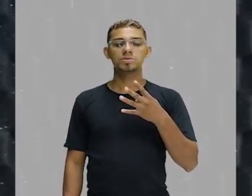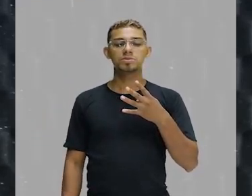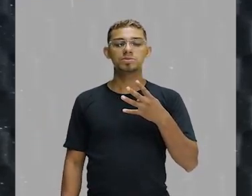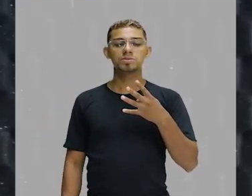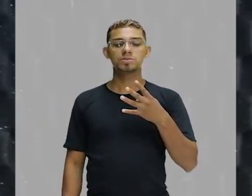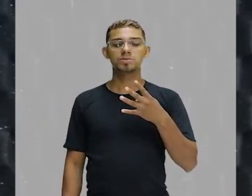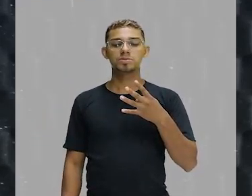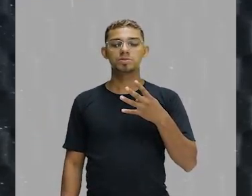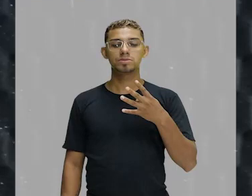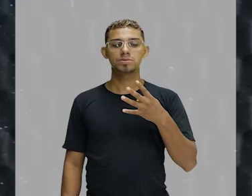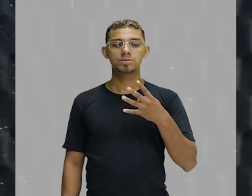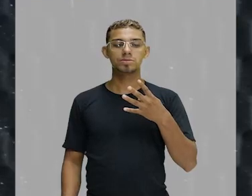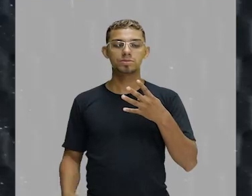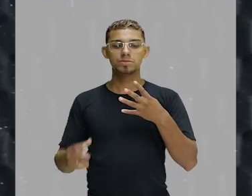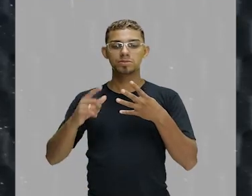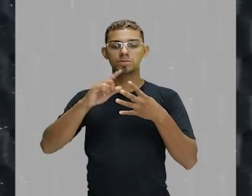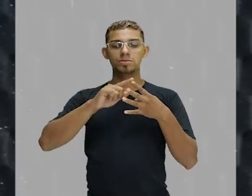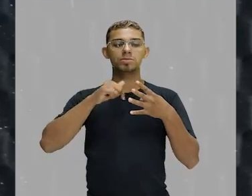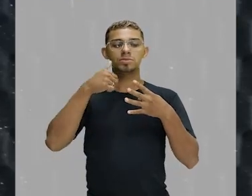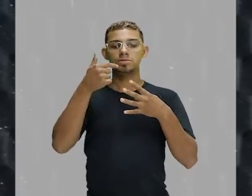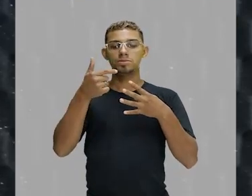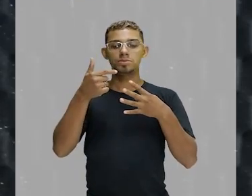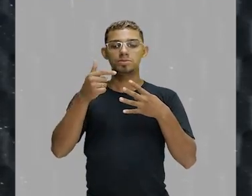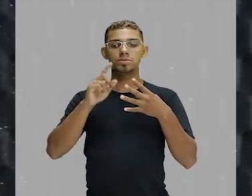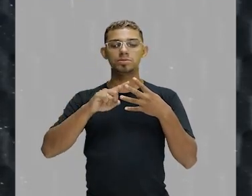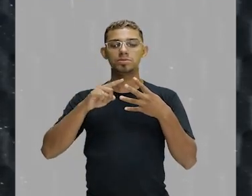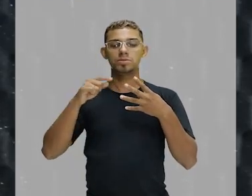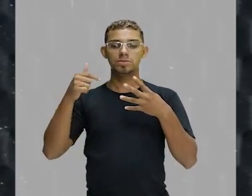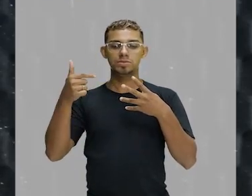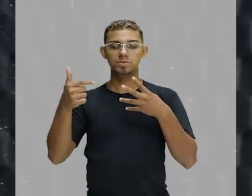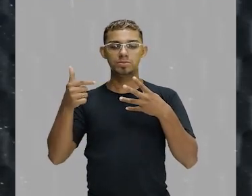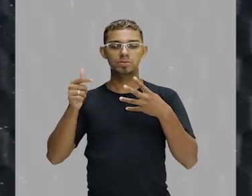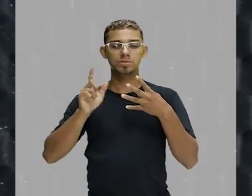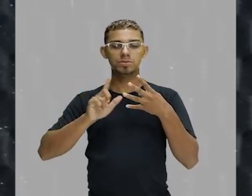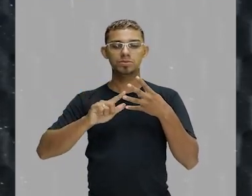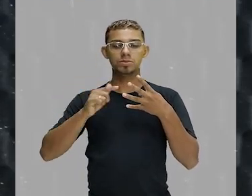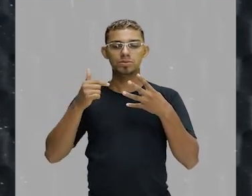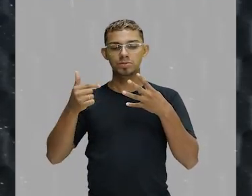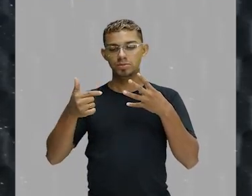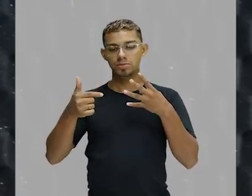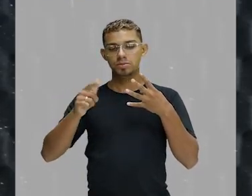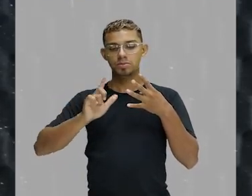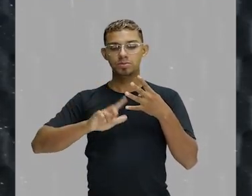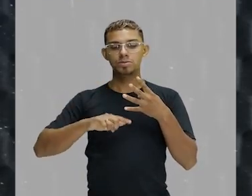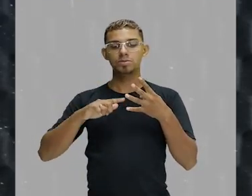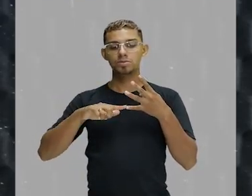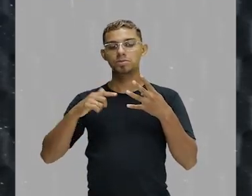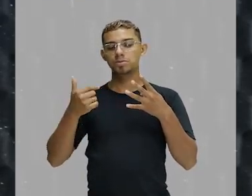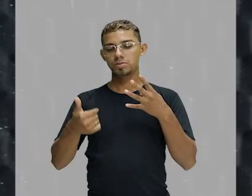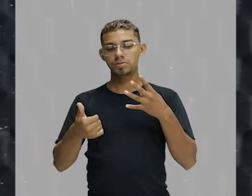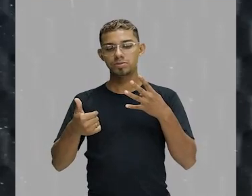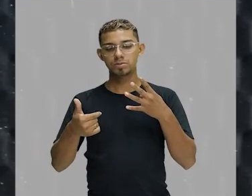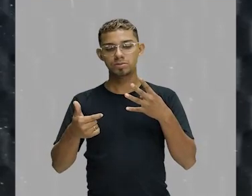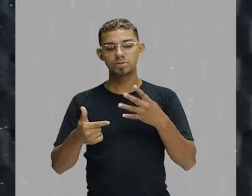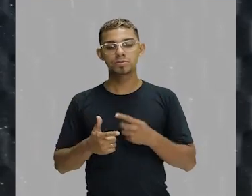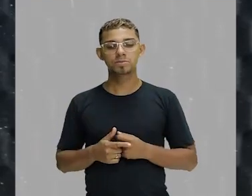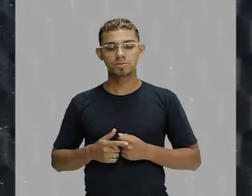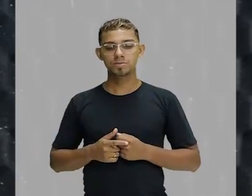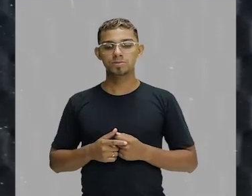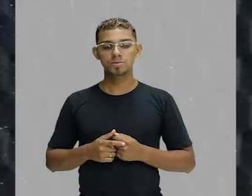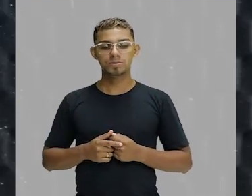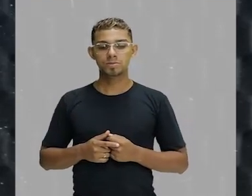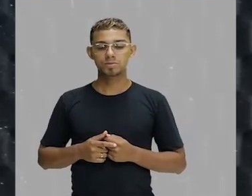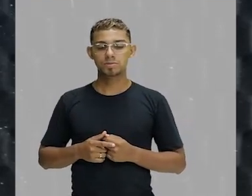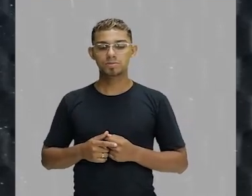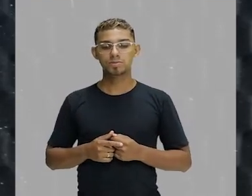eu vou ter a prófase 2, metáfase 2, anáfase 2 e telófase 2. A